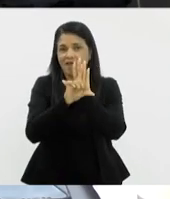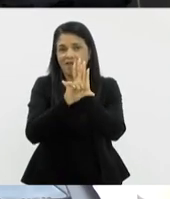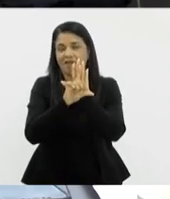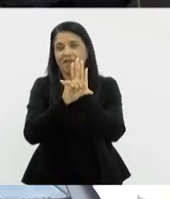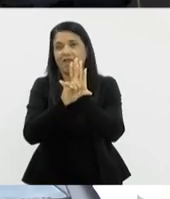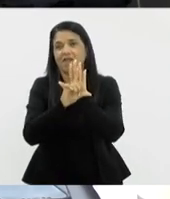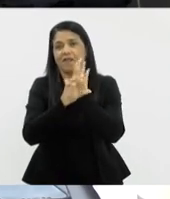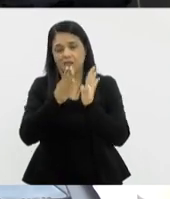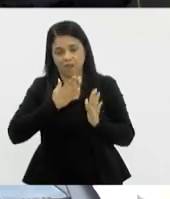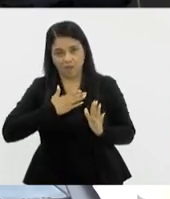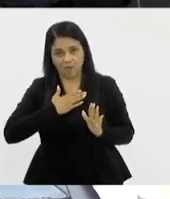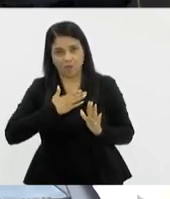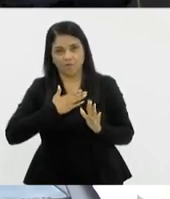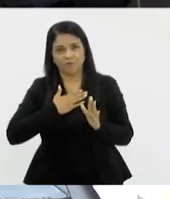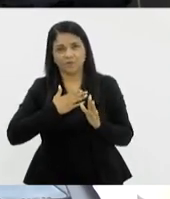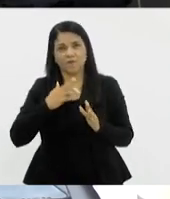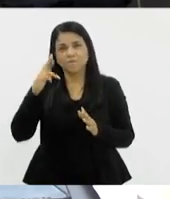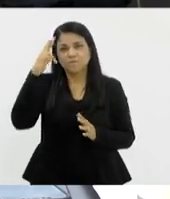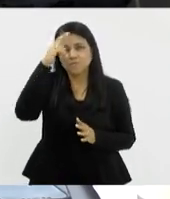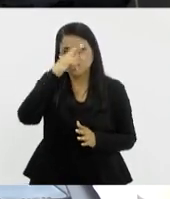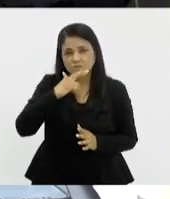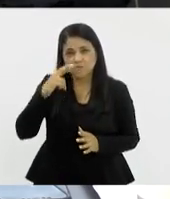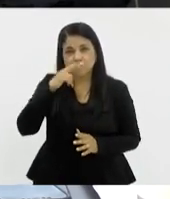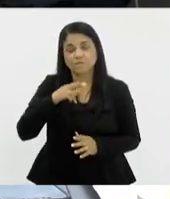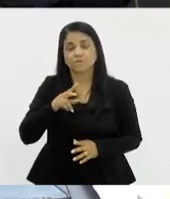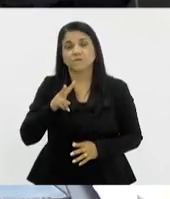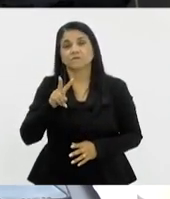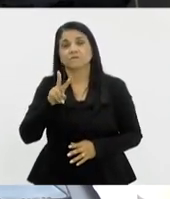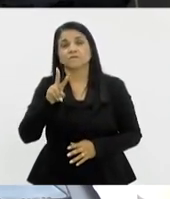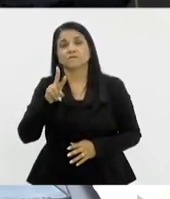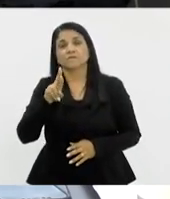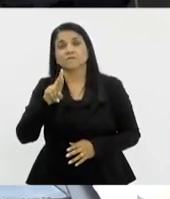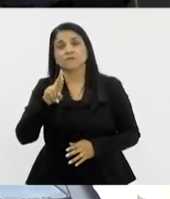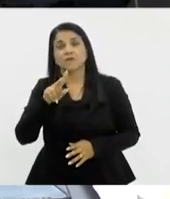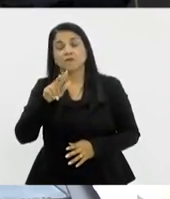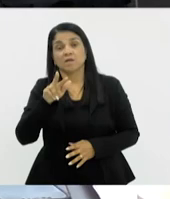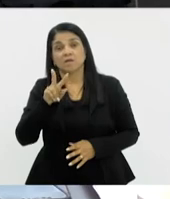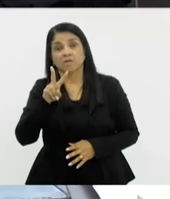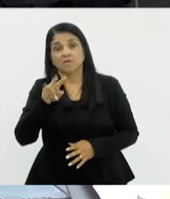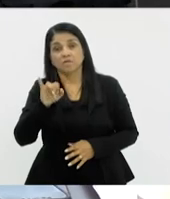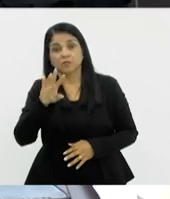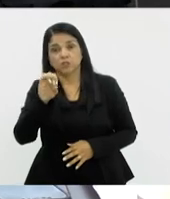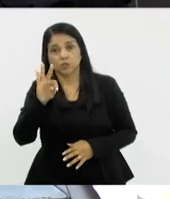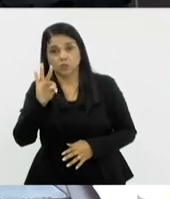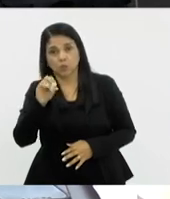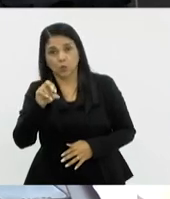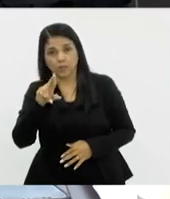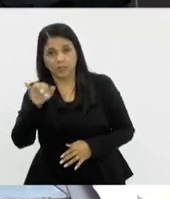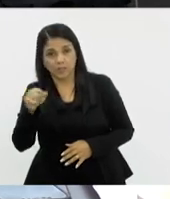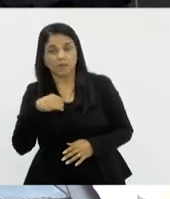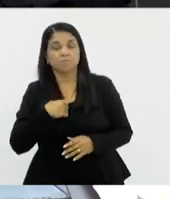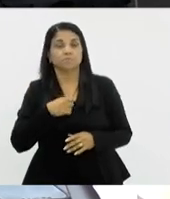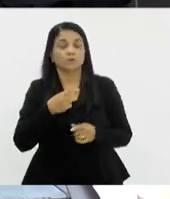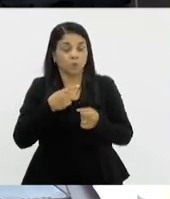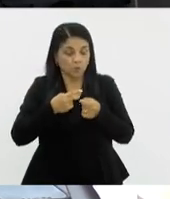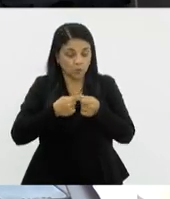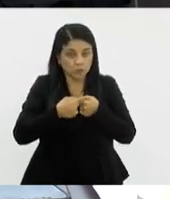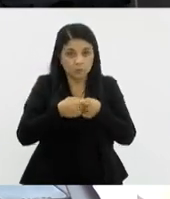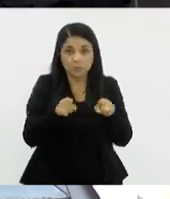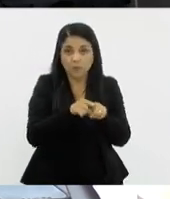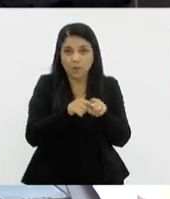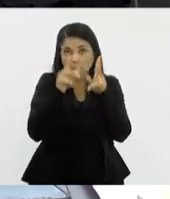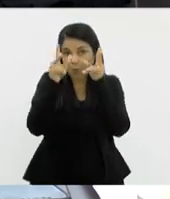autovistoria. Posteriormente, o município também fez. E a gente fez questão de verificar se elas